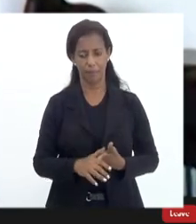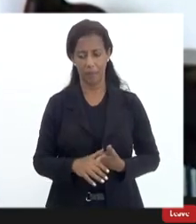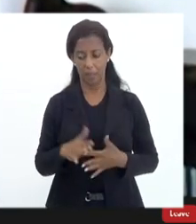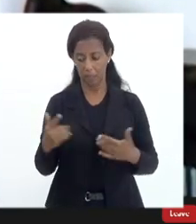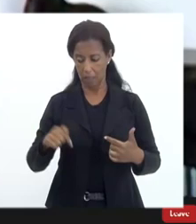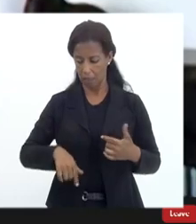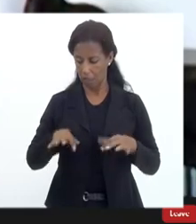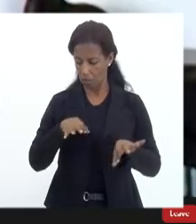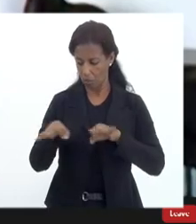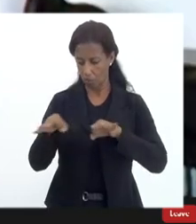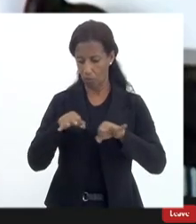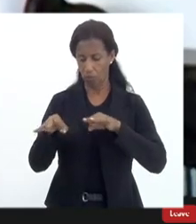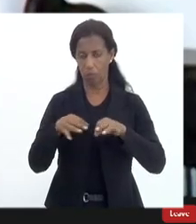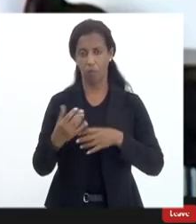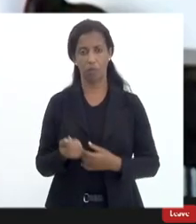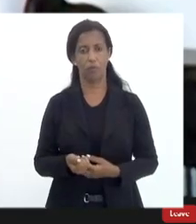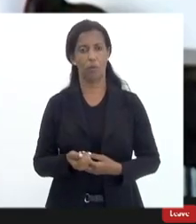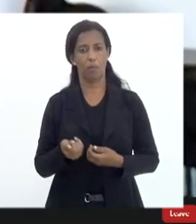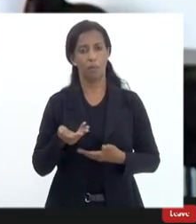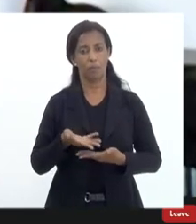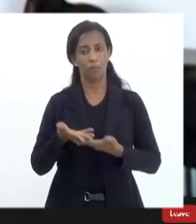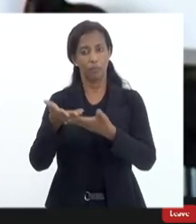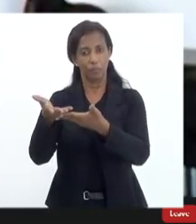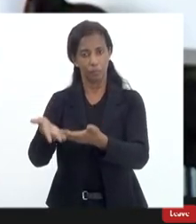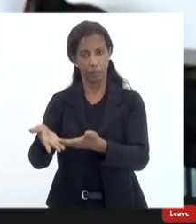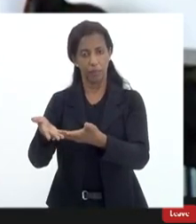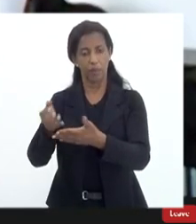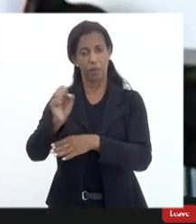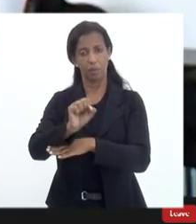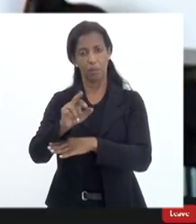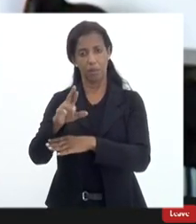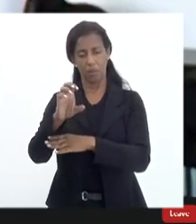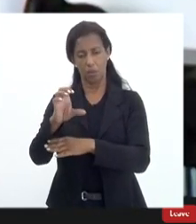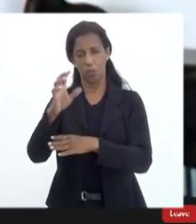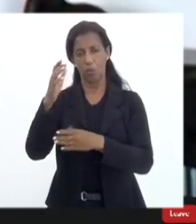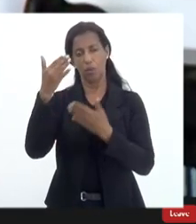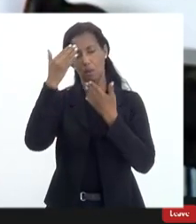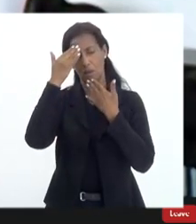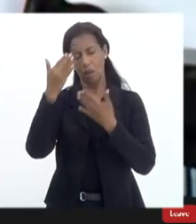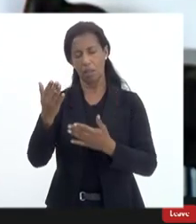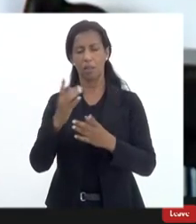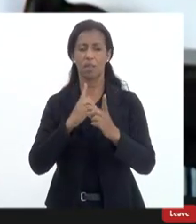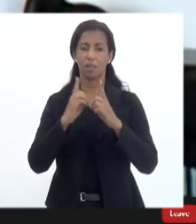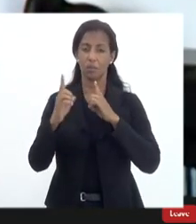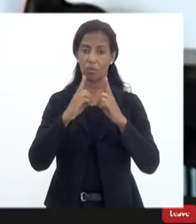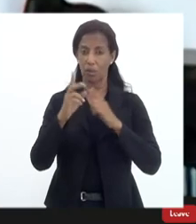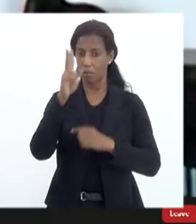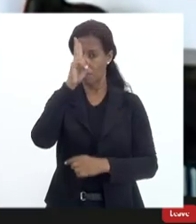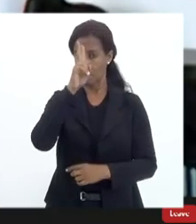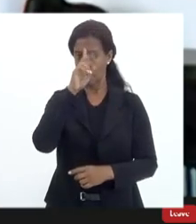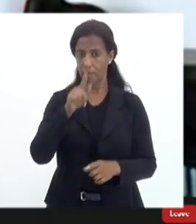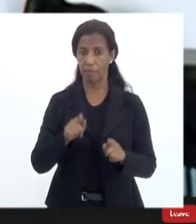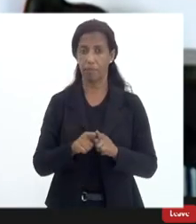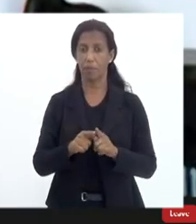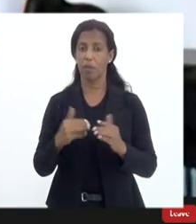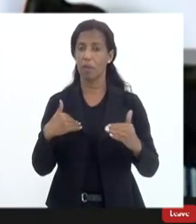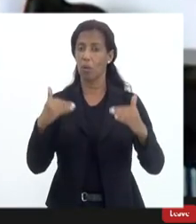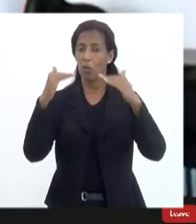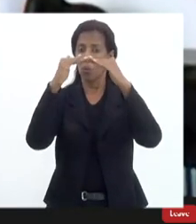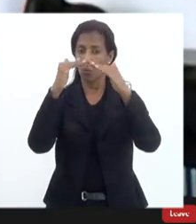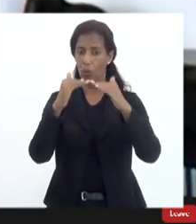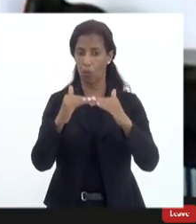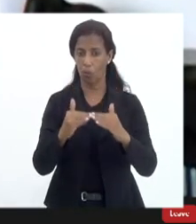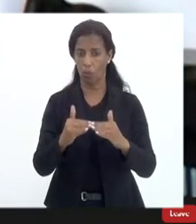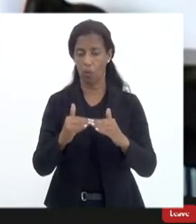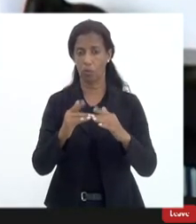forma, repassar a palavra para a Seduc, agradecendo o diálogo permanente, mas reiterando que eu concordo que algumas das